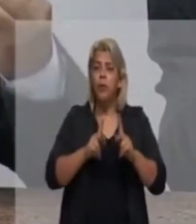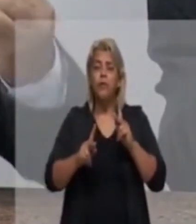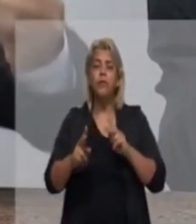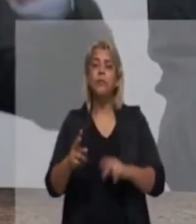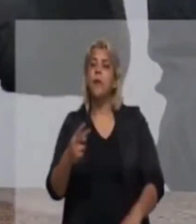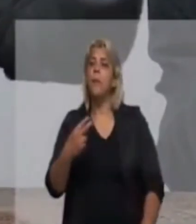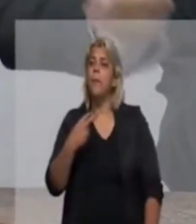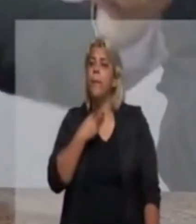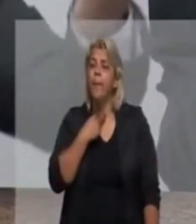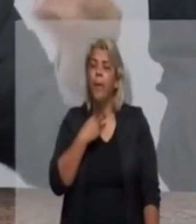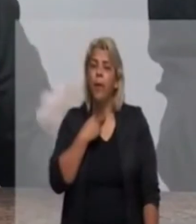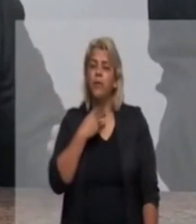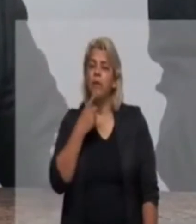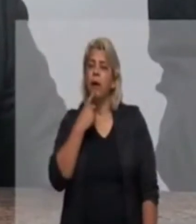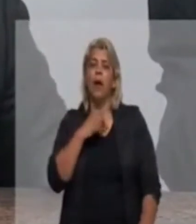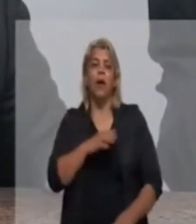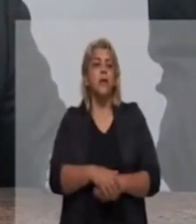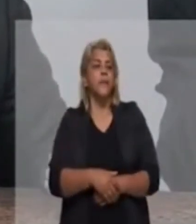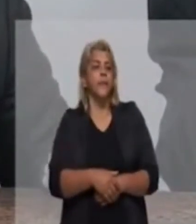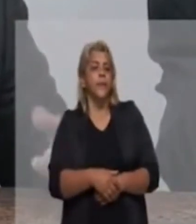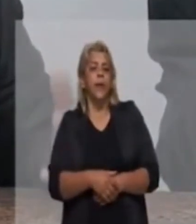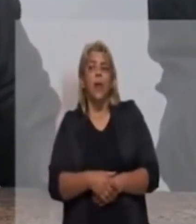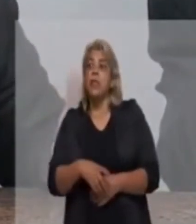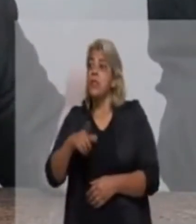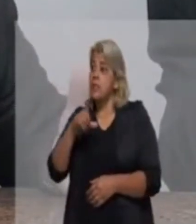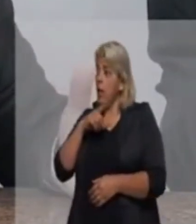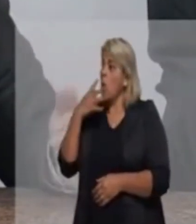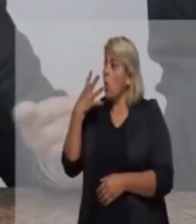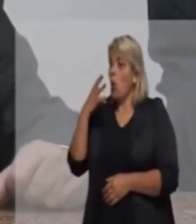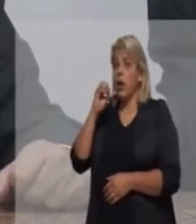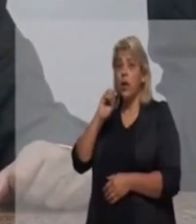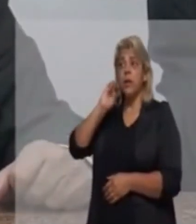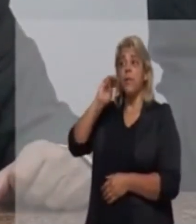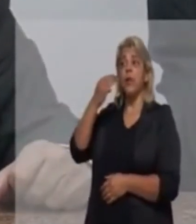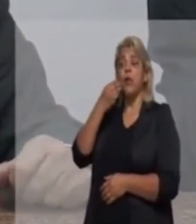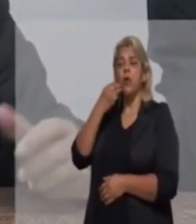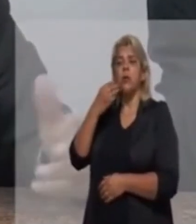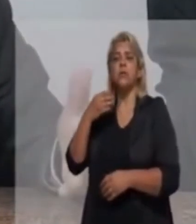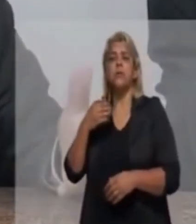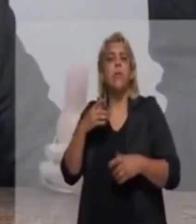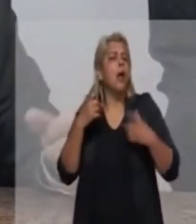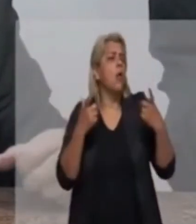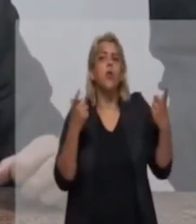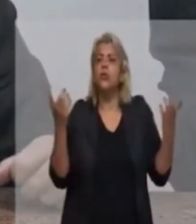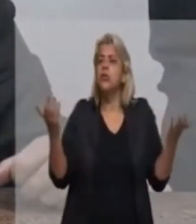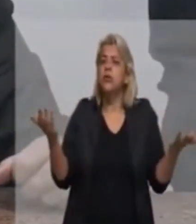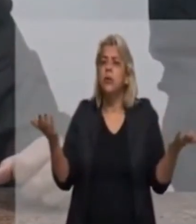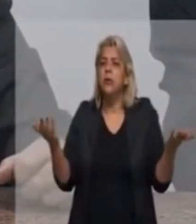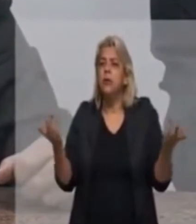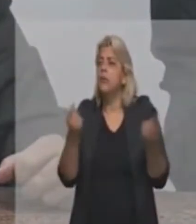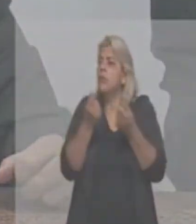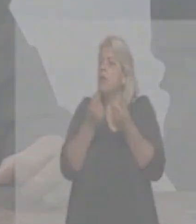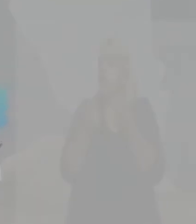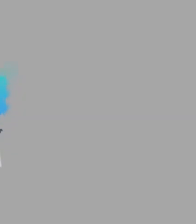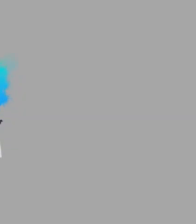ouvir que entrou 40 milhões e ficar olhando um dinheiro imaginário